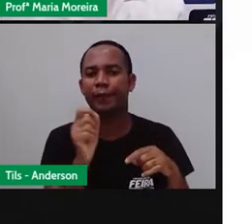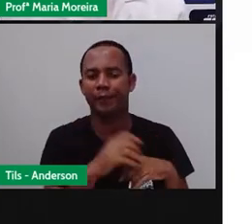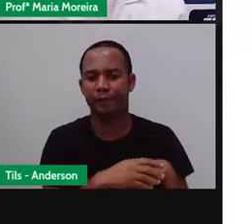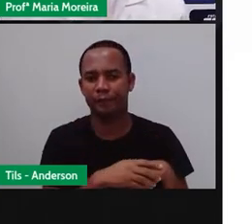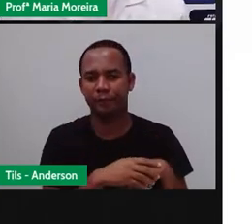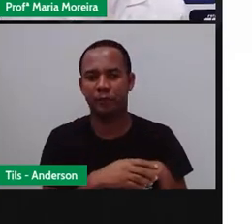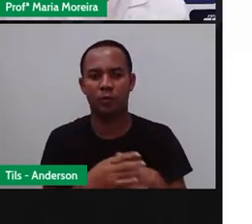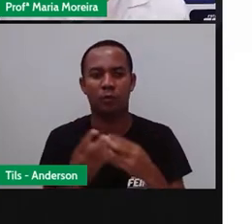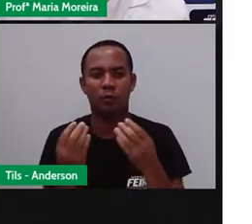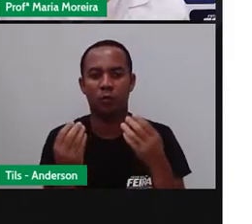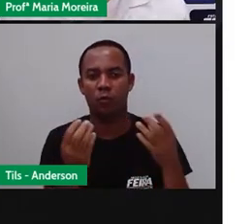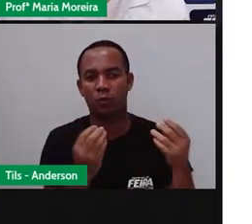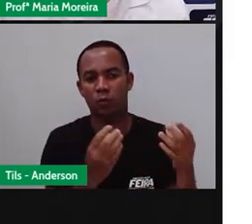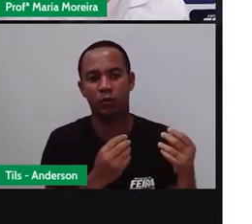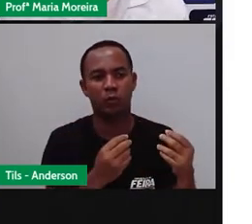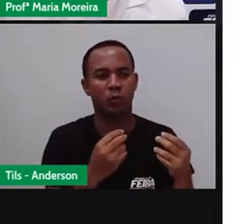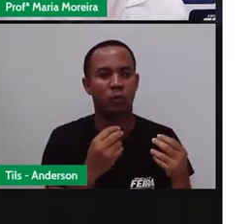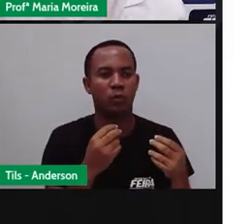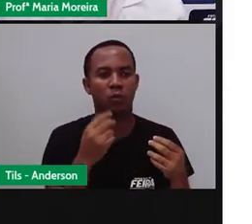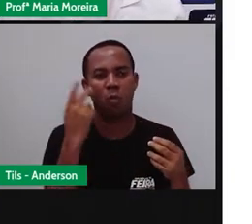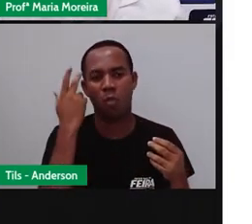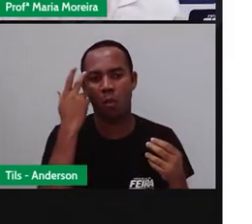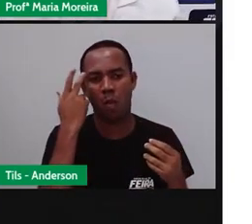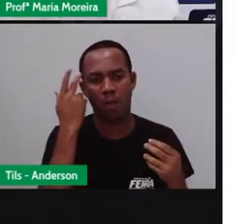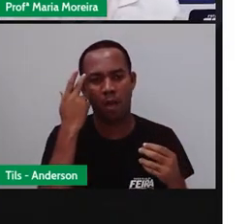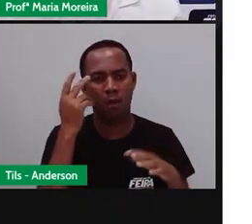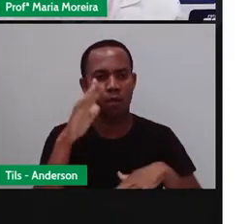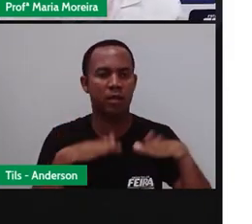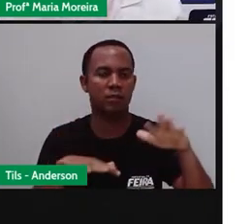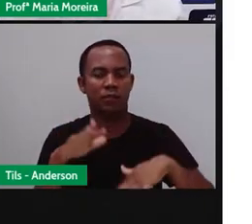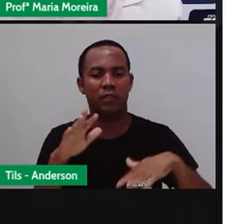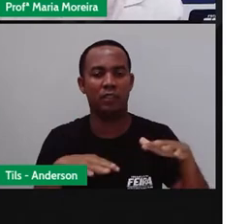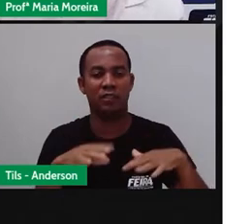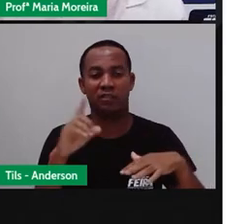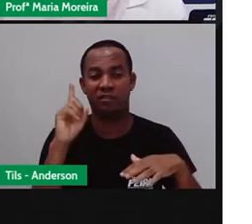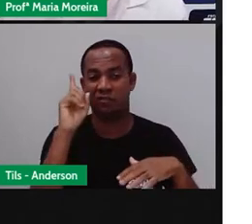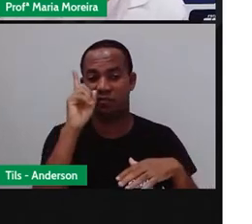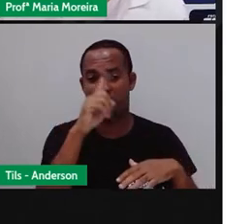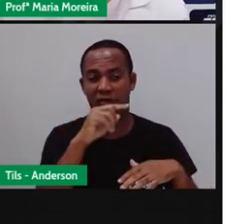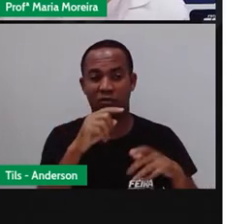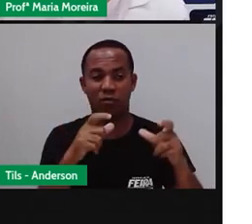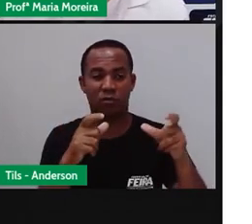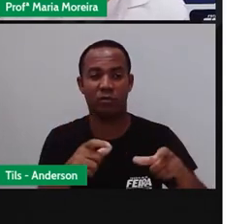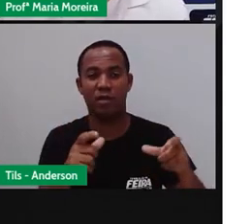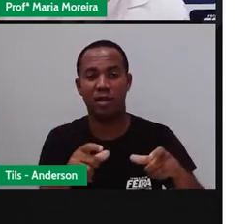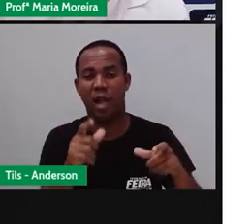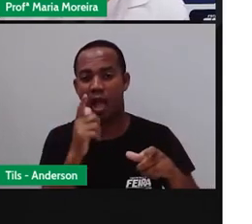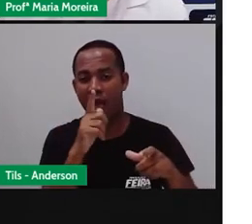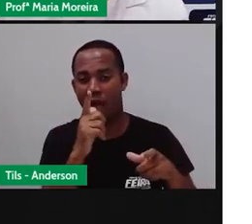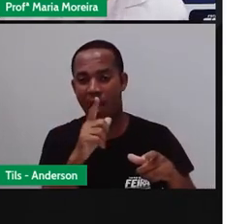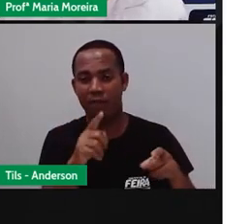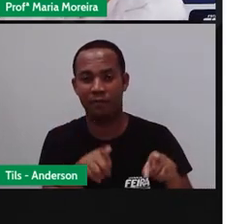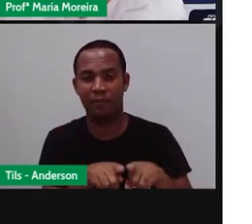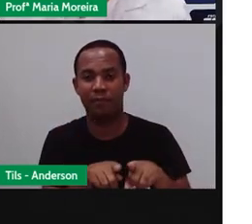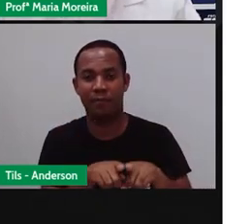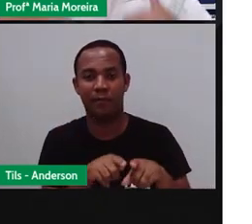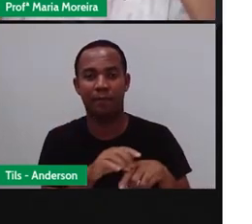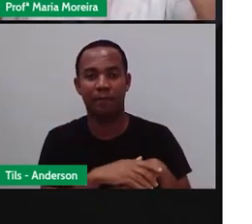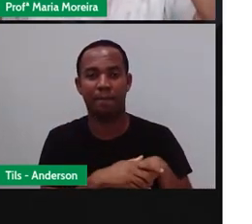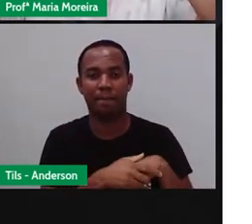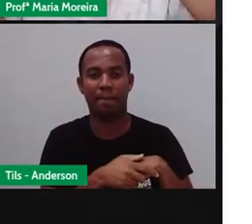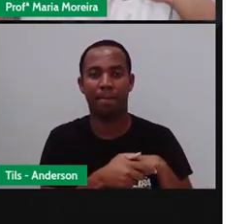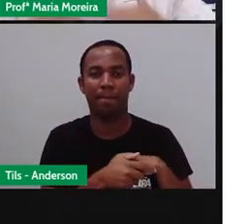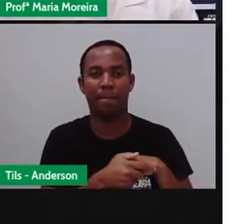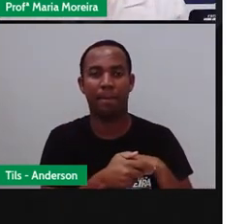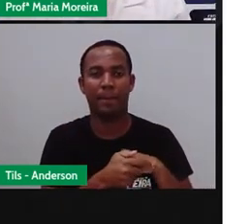né? Muito comum nas cidades, dificultam que a infiltração da água, visto que o solo está impermeabilizado, ou seja,